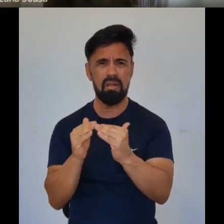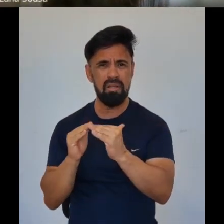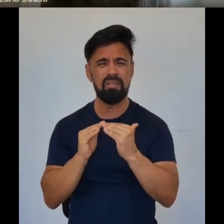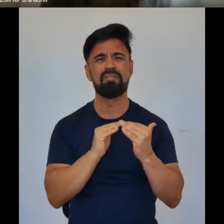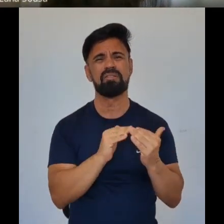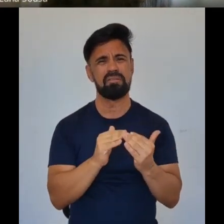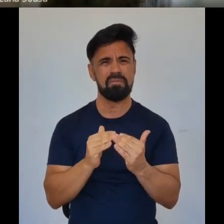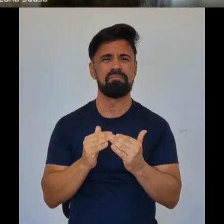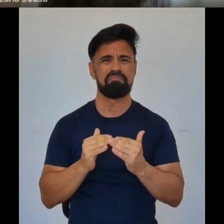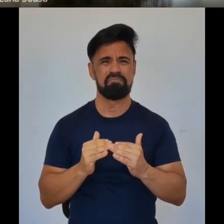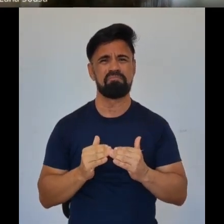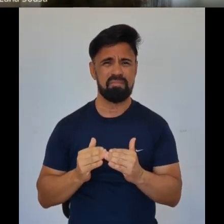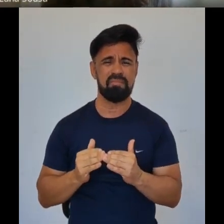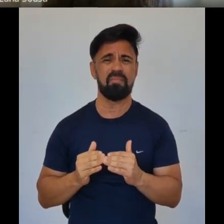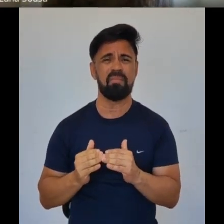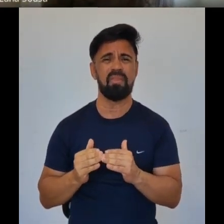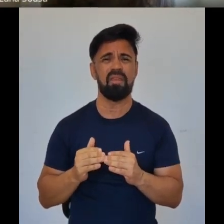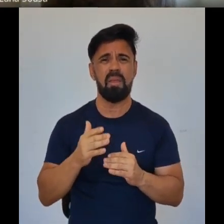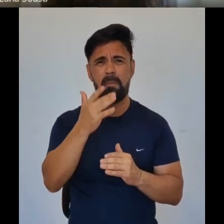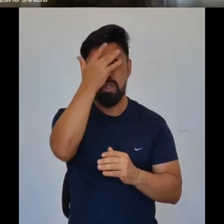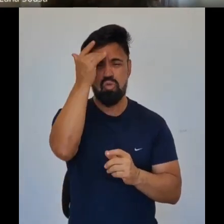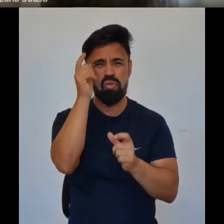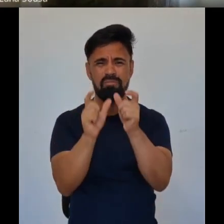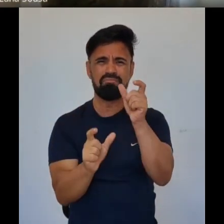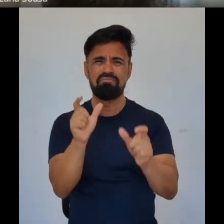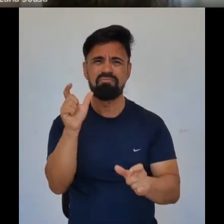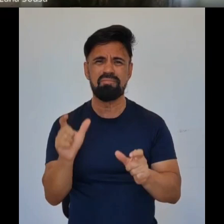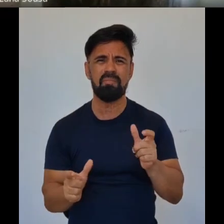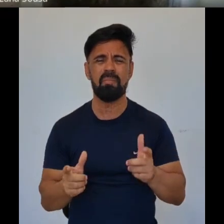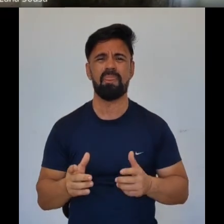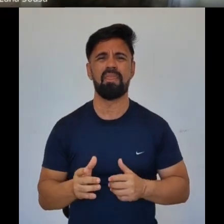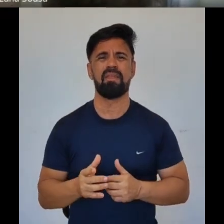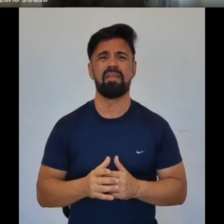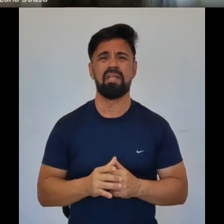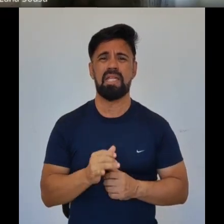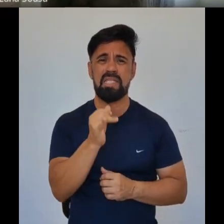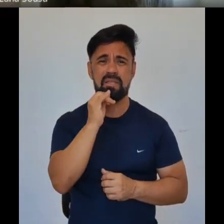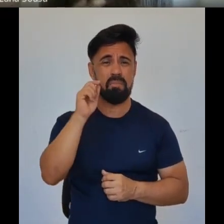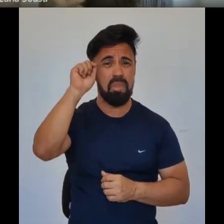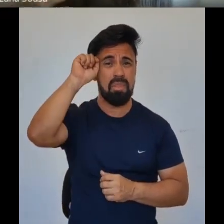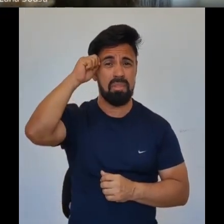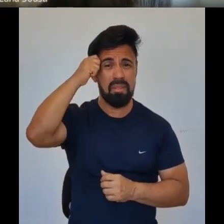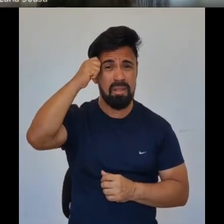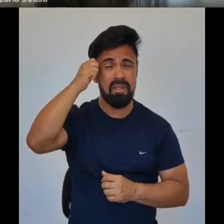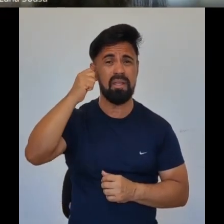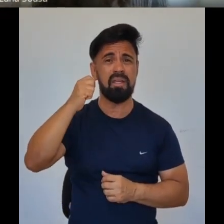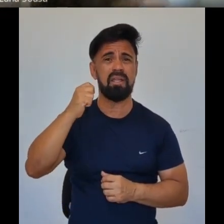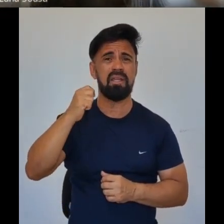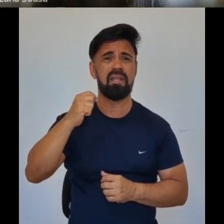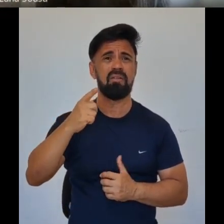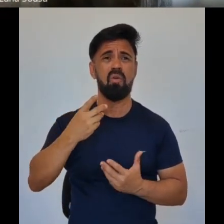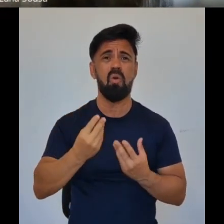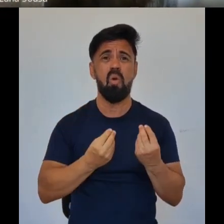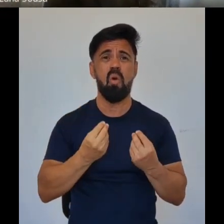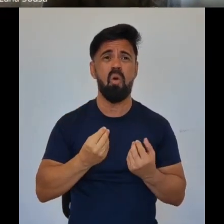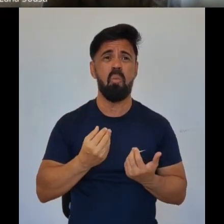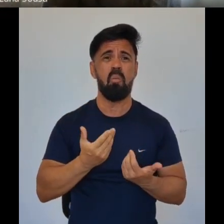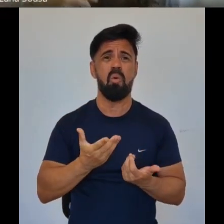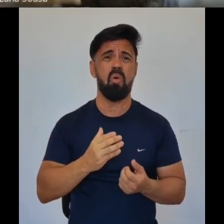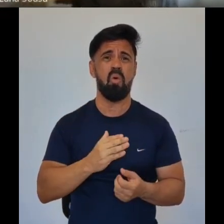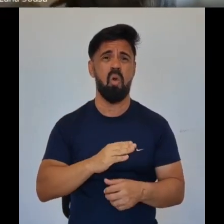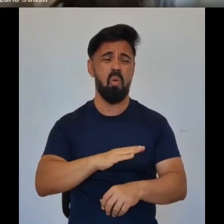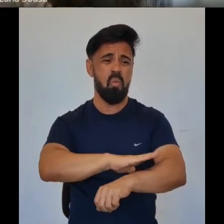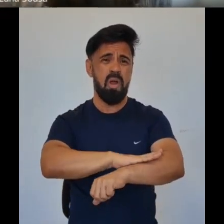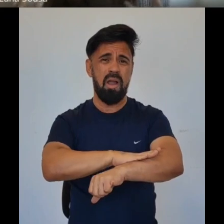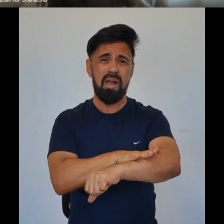falar de grupos de pessoas. As desigualdades estruturais, pessoas que moram em bairros menos favorecidos, nas